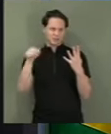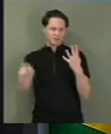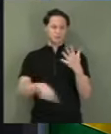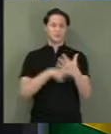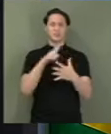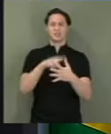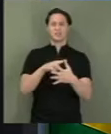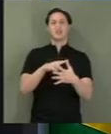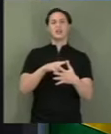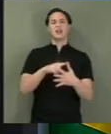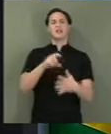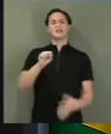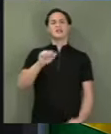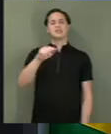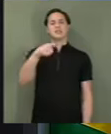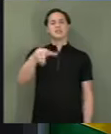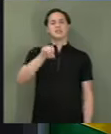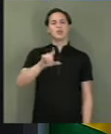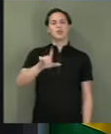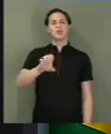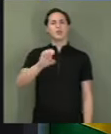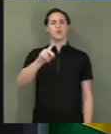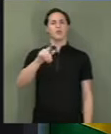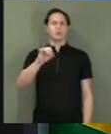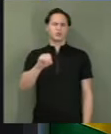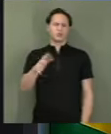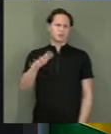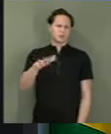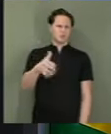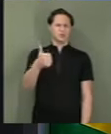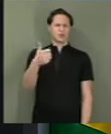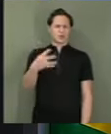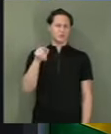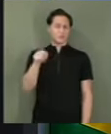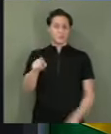e São Leopoldo em torno também de 14